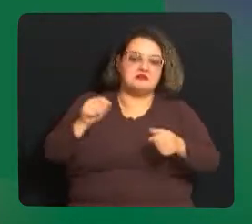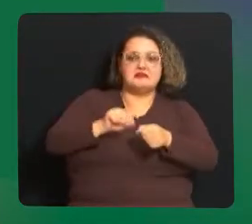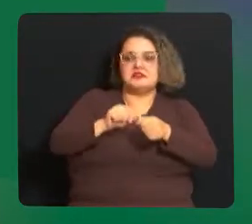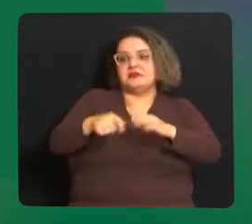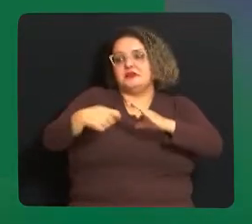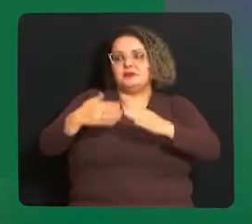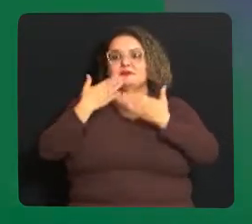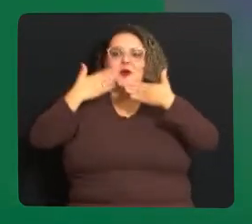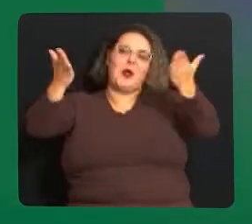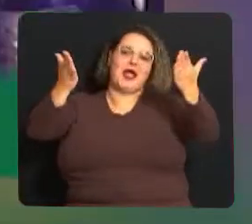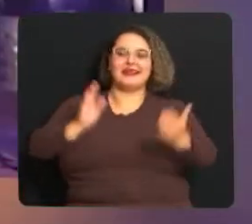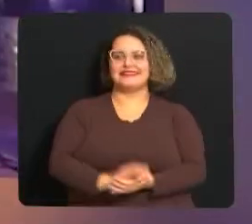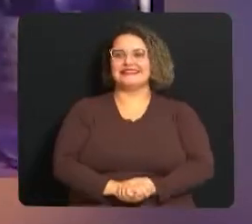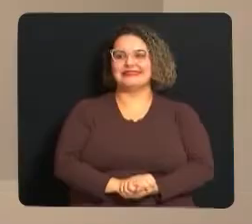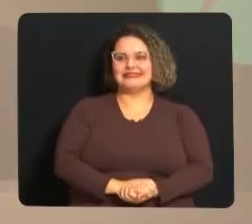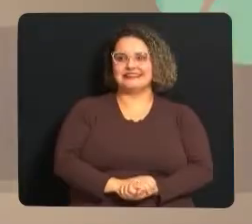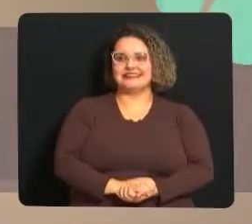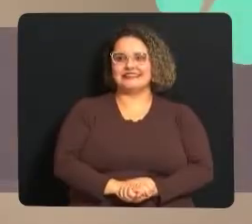beijo.